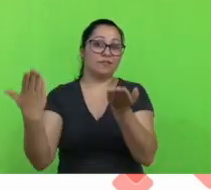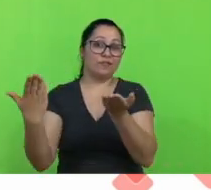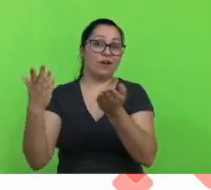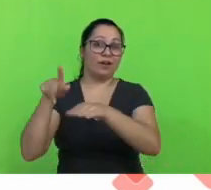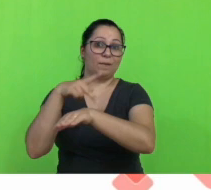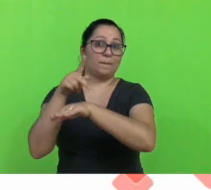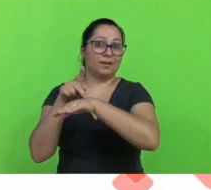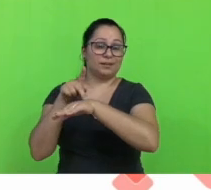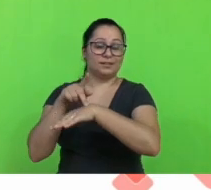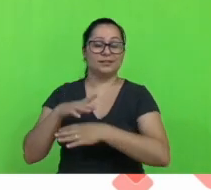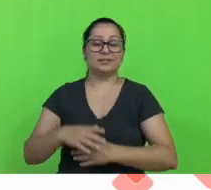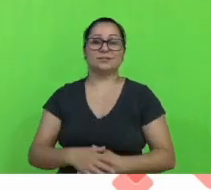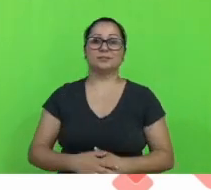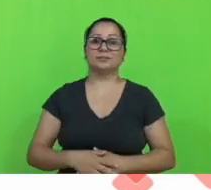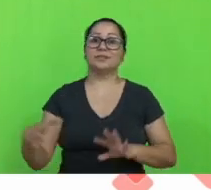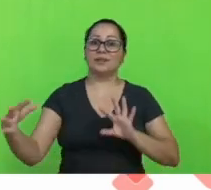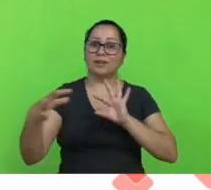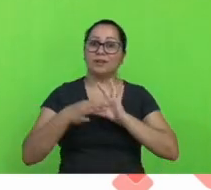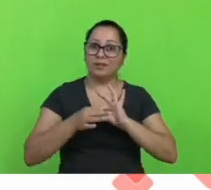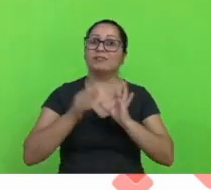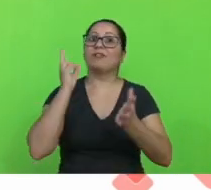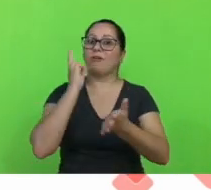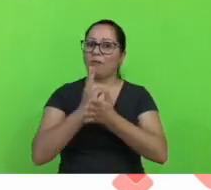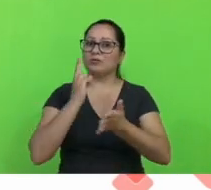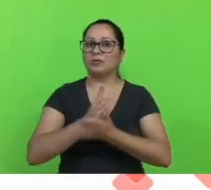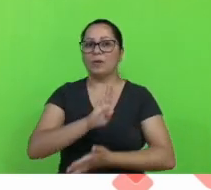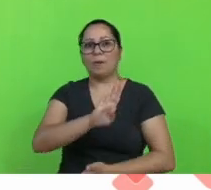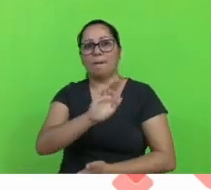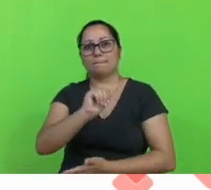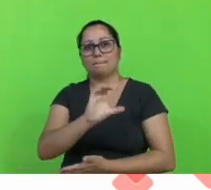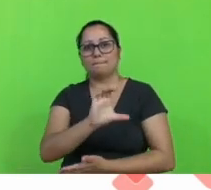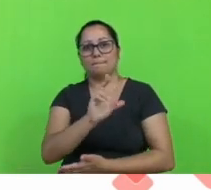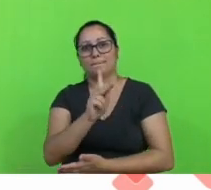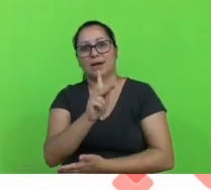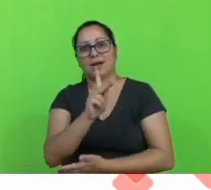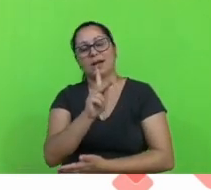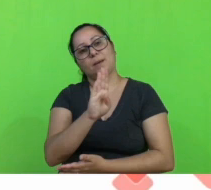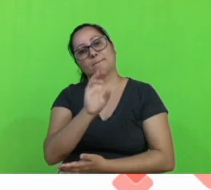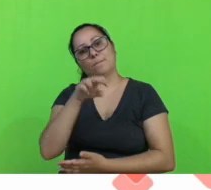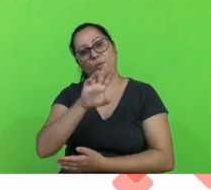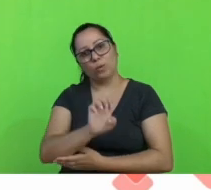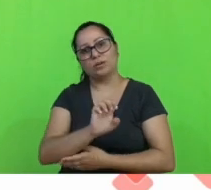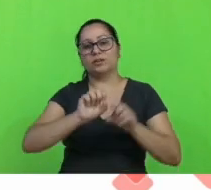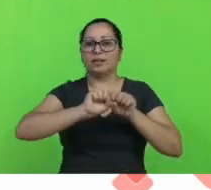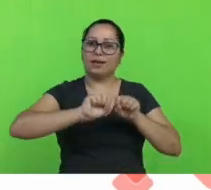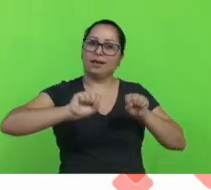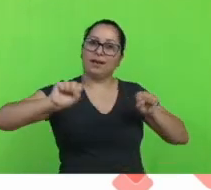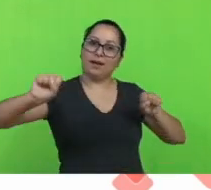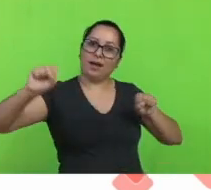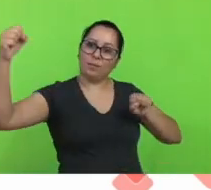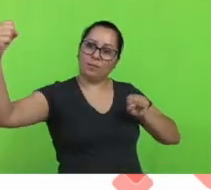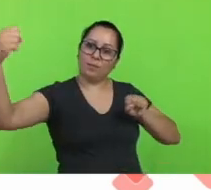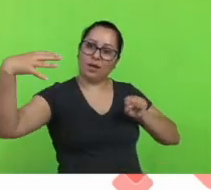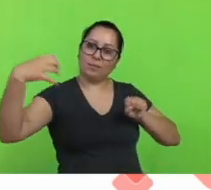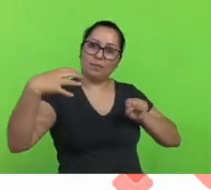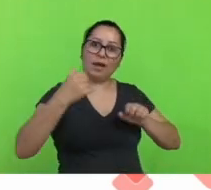que está fora do Brasil, está no exterior, né, a nossa conexão segue por esse backbone e em algum ponto desse backbone entra por